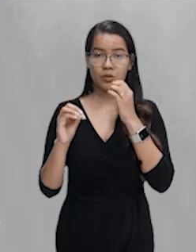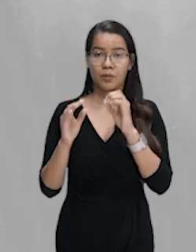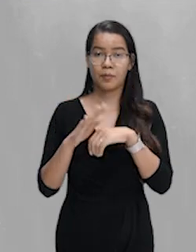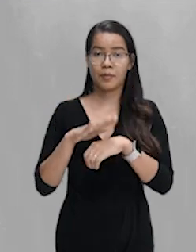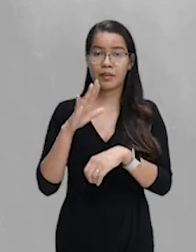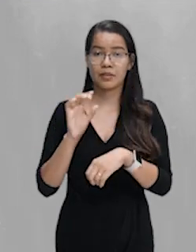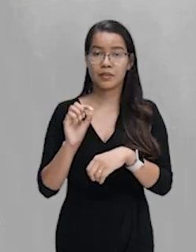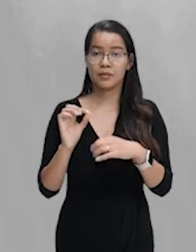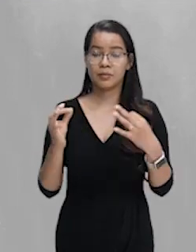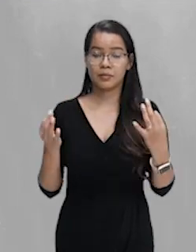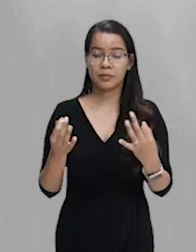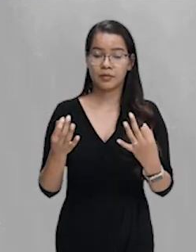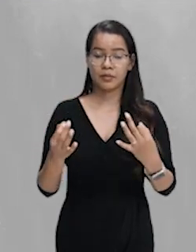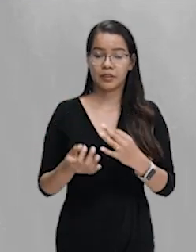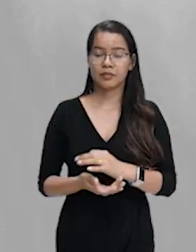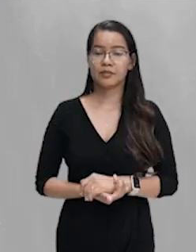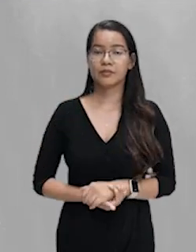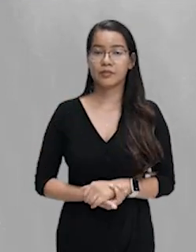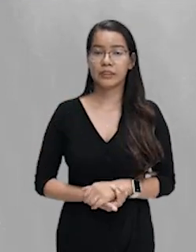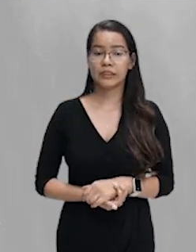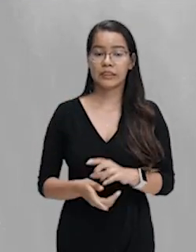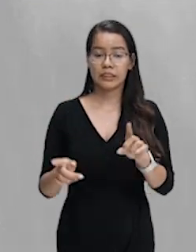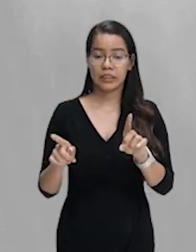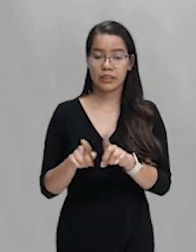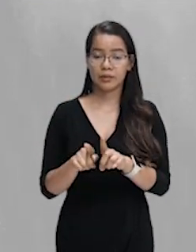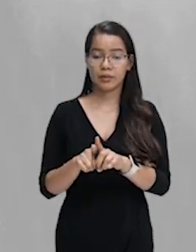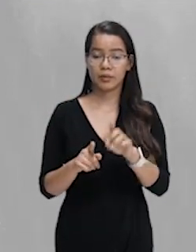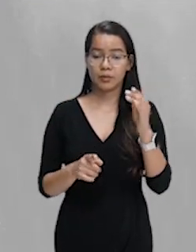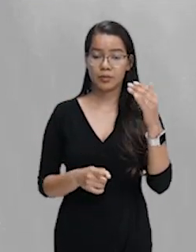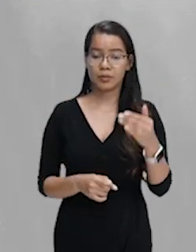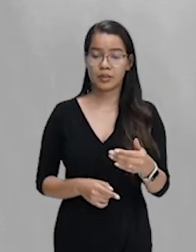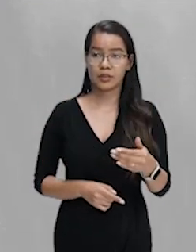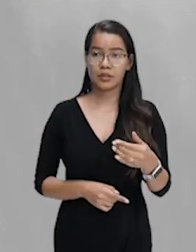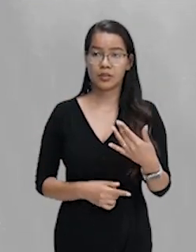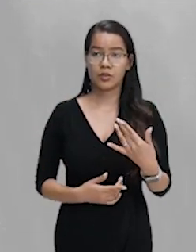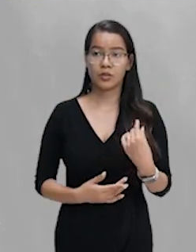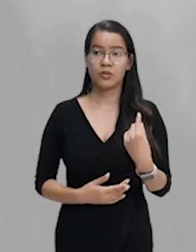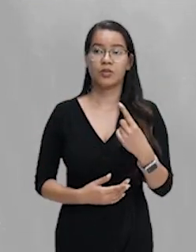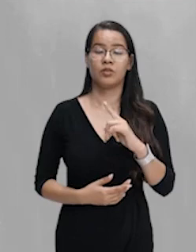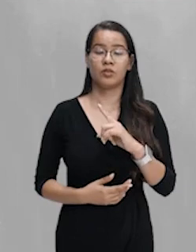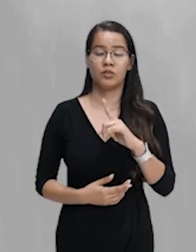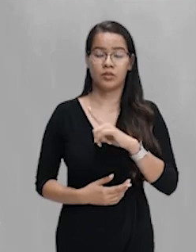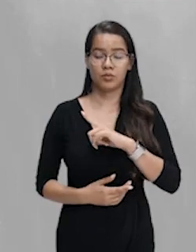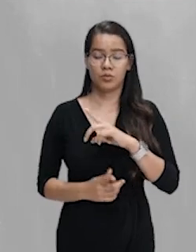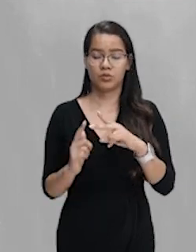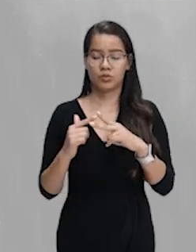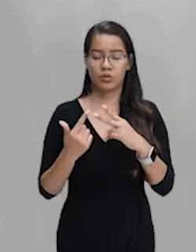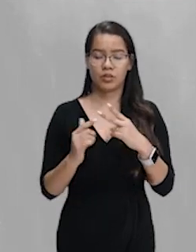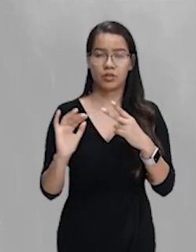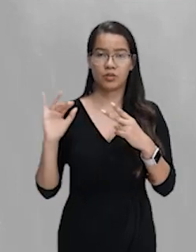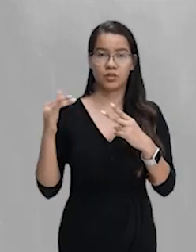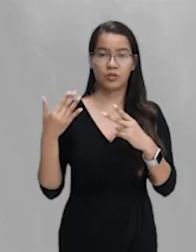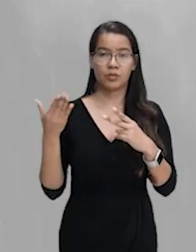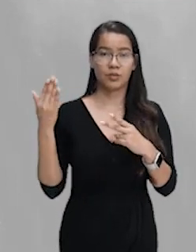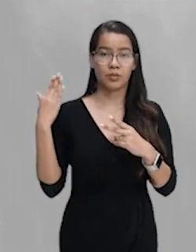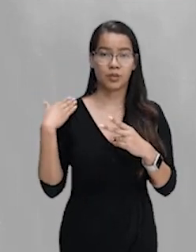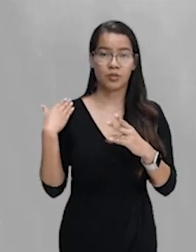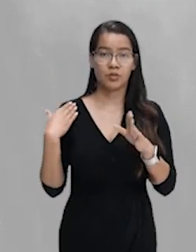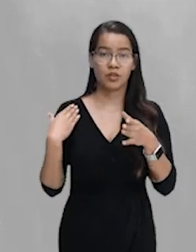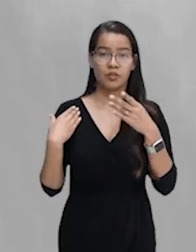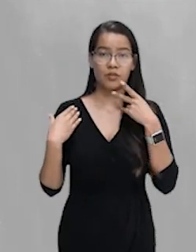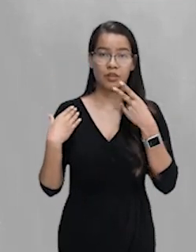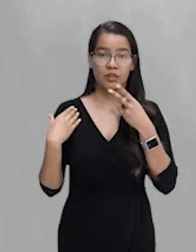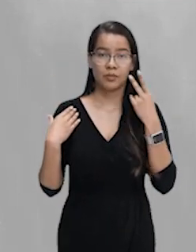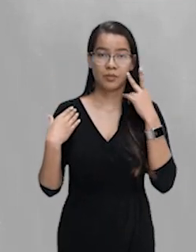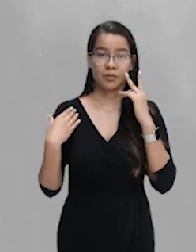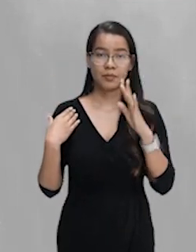Havia chegado. E o presente, certo? Então, eu tenho duas ações no passado. Lembra que eu falei para vocês anteriormente que